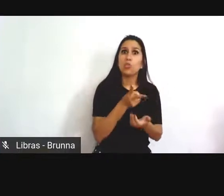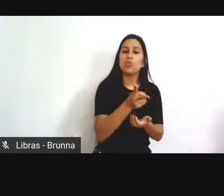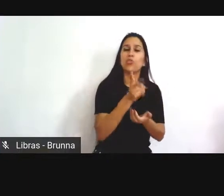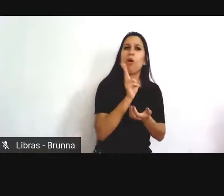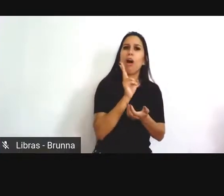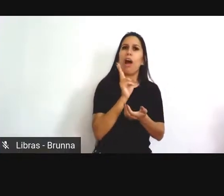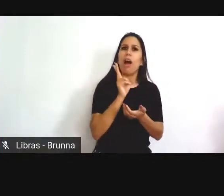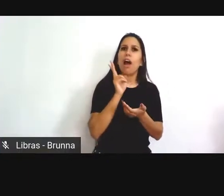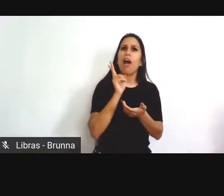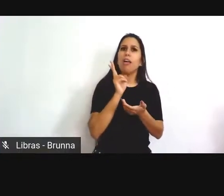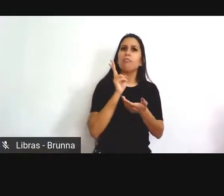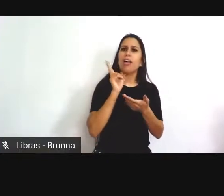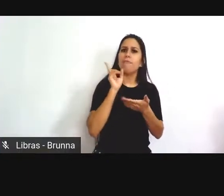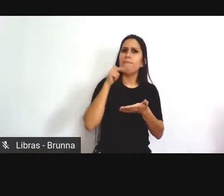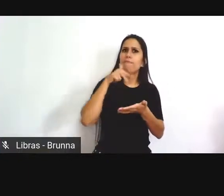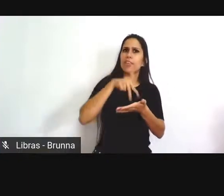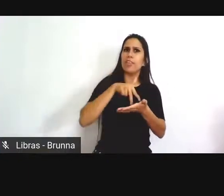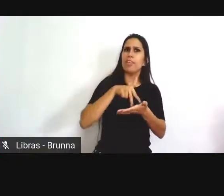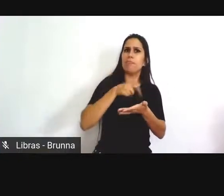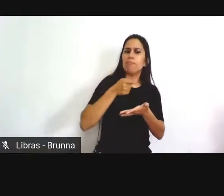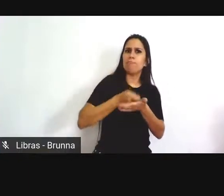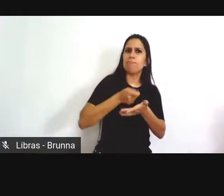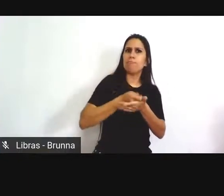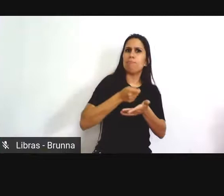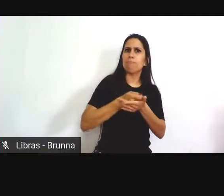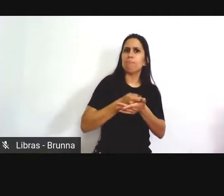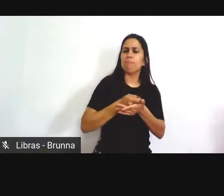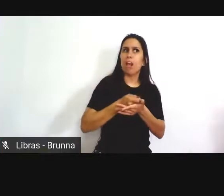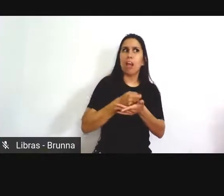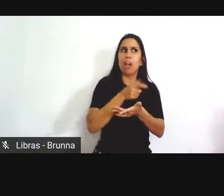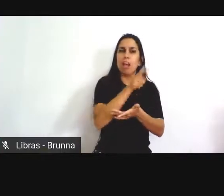Né? Enfim, e ele pegou vários